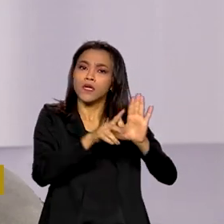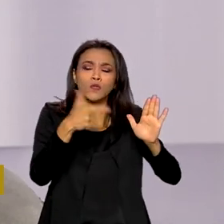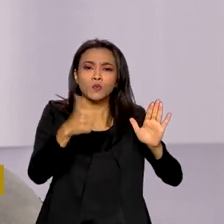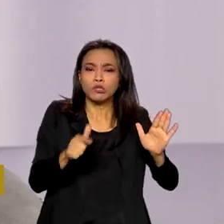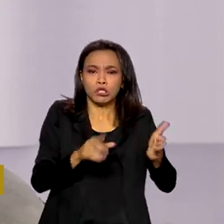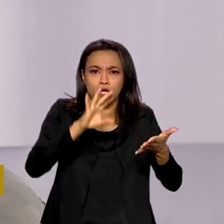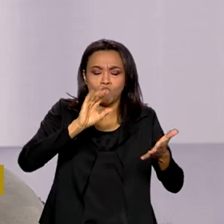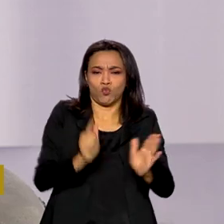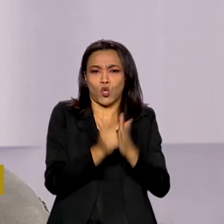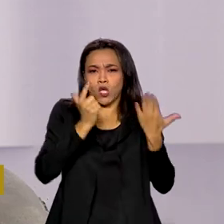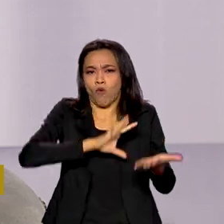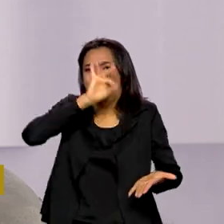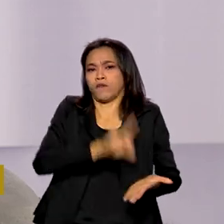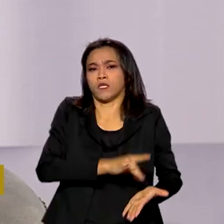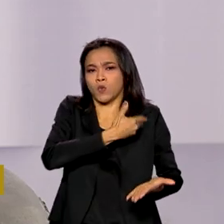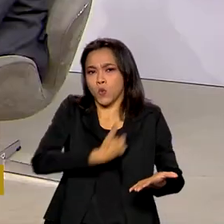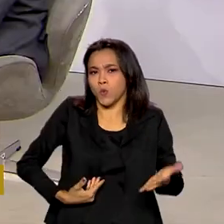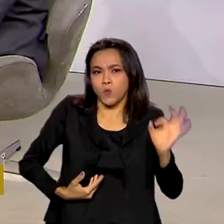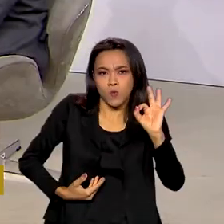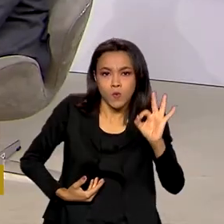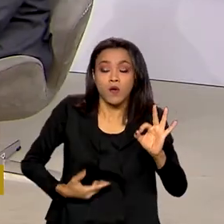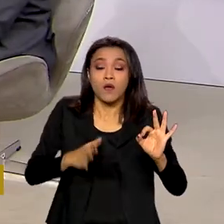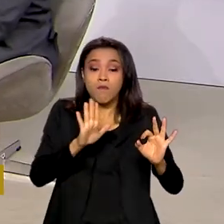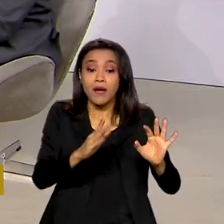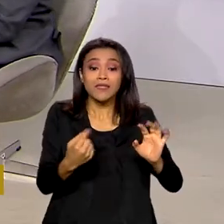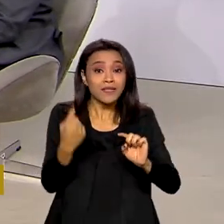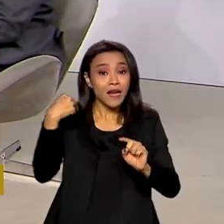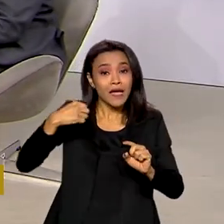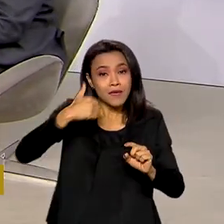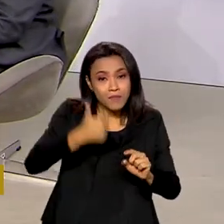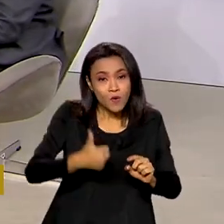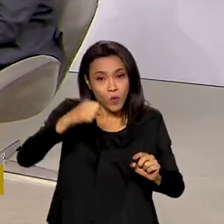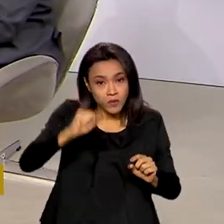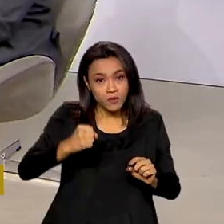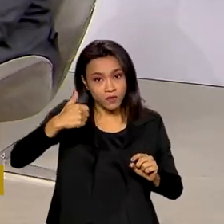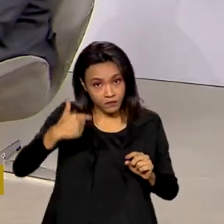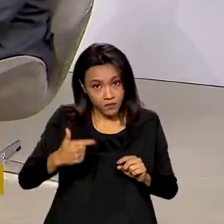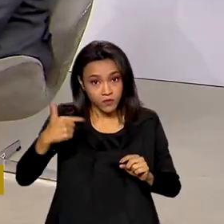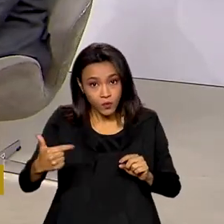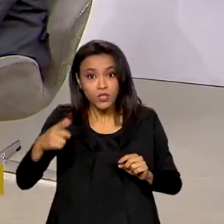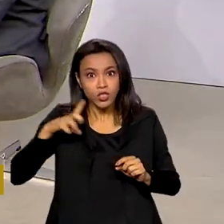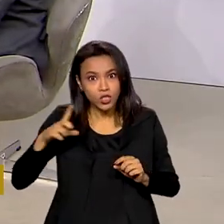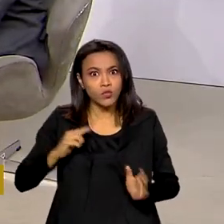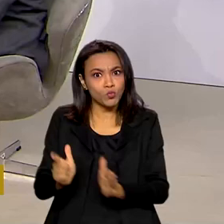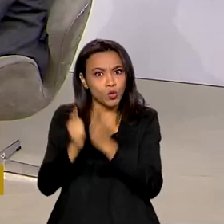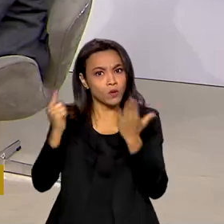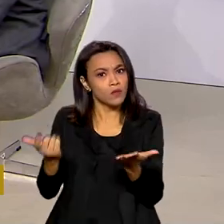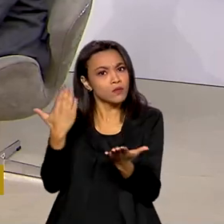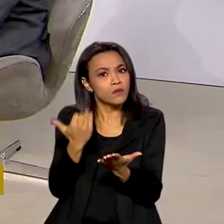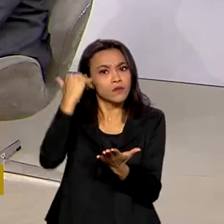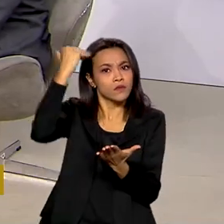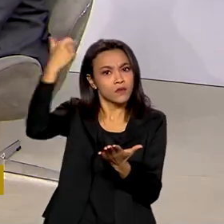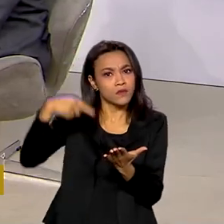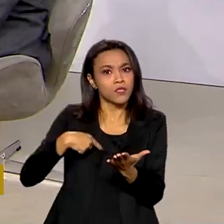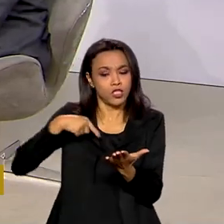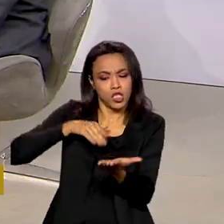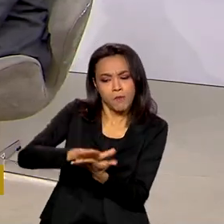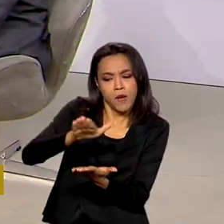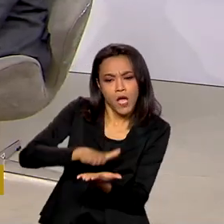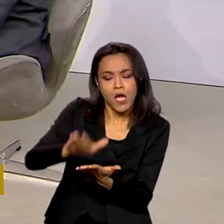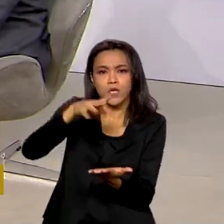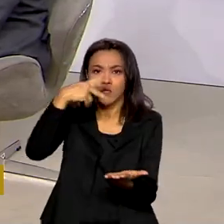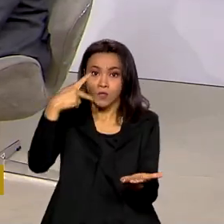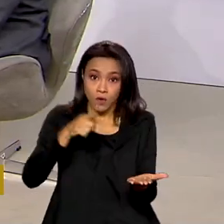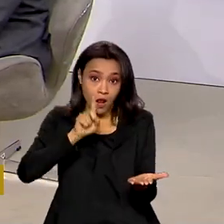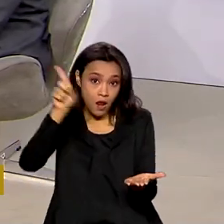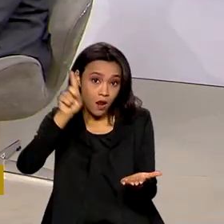oficial, ler as leis. Mas nesse contexto de 1822, nós já tínhamos alguns jornais muito notáveis, né? Alguns que eram impressos em Londres, outros no